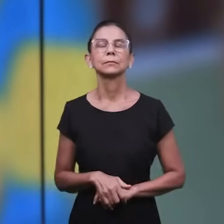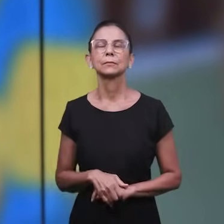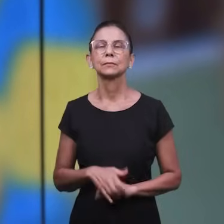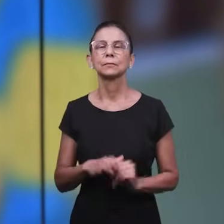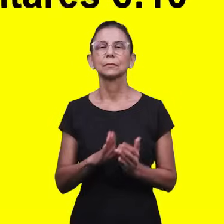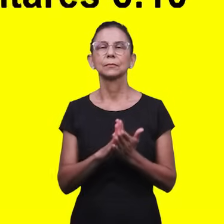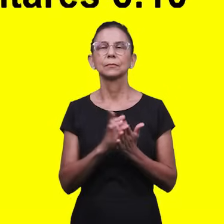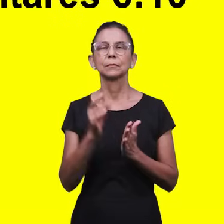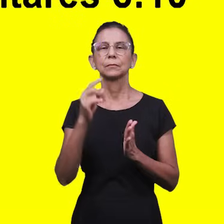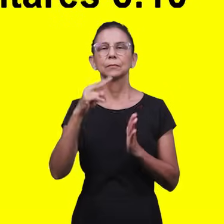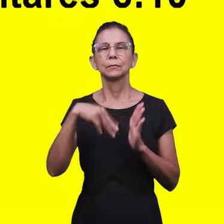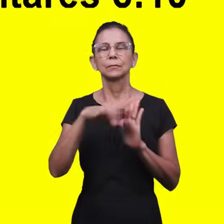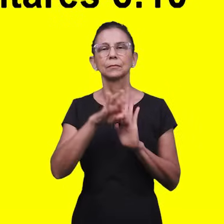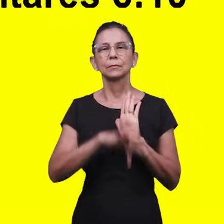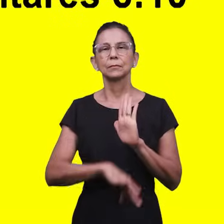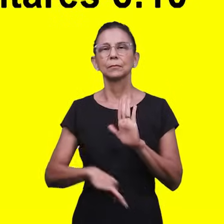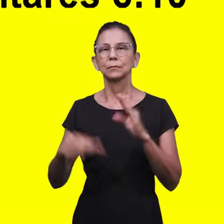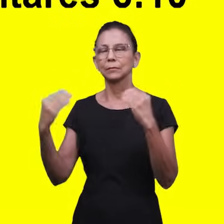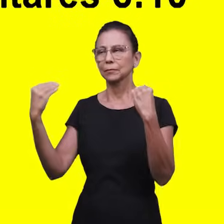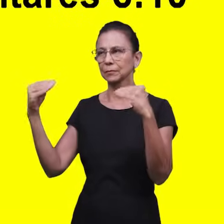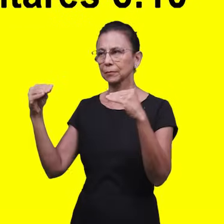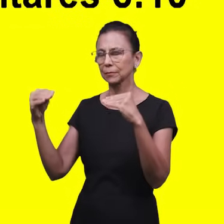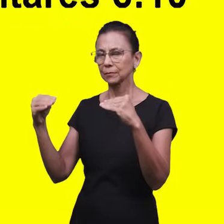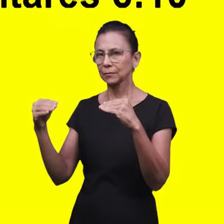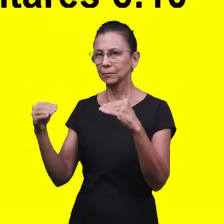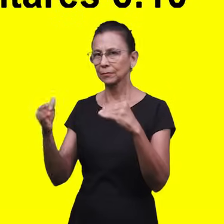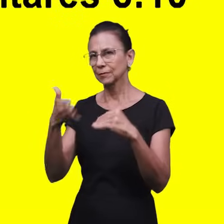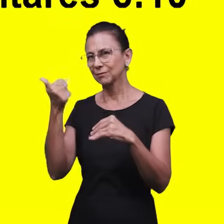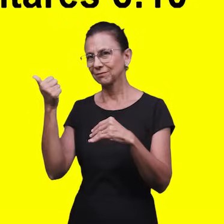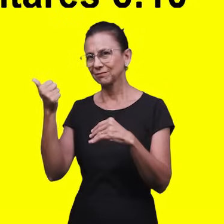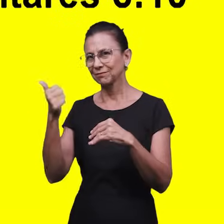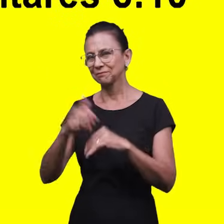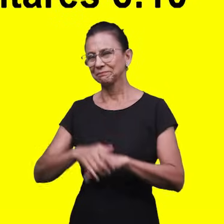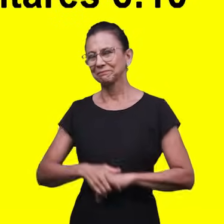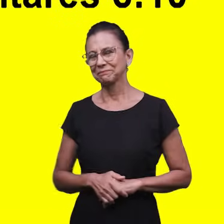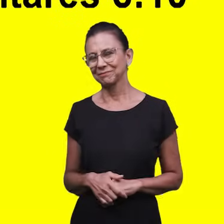está projetado no slide. Vamos ler comigo?